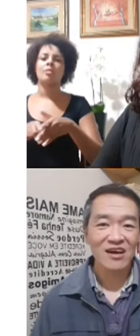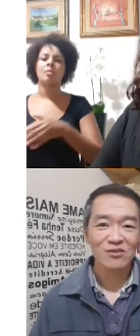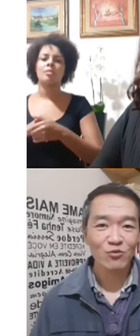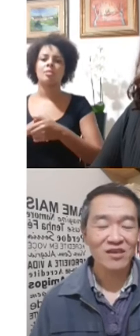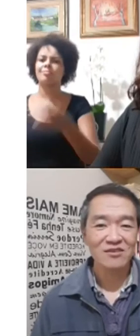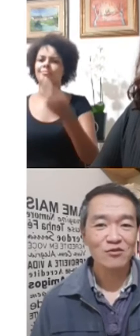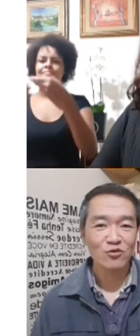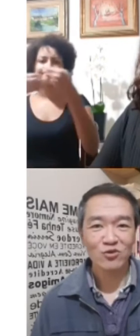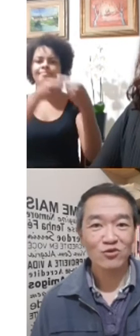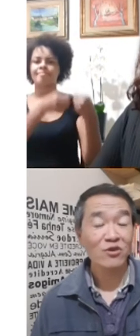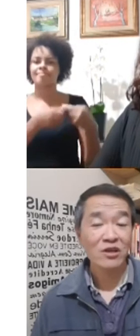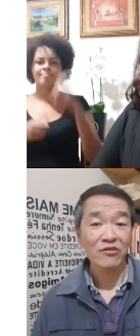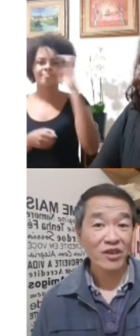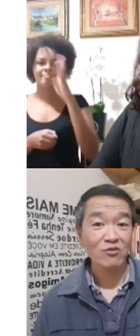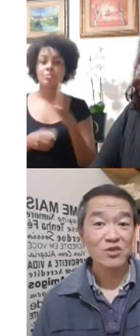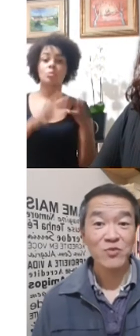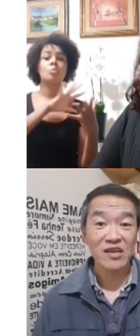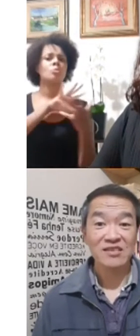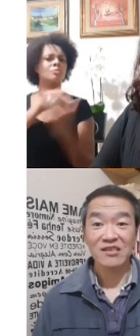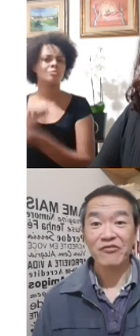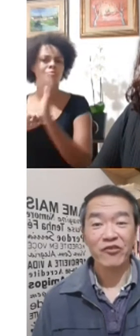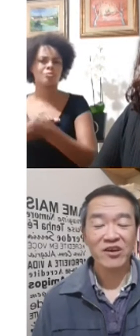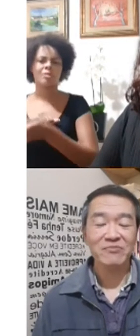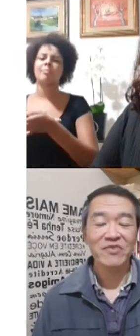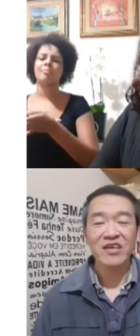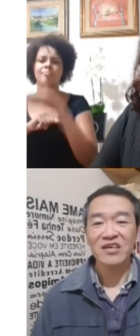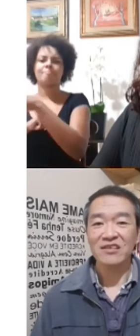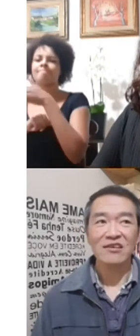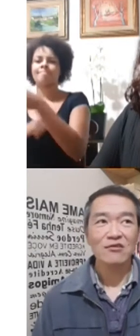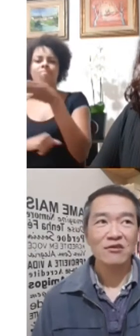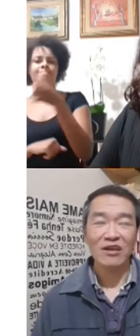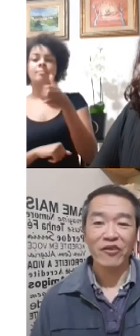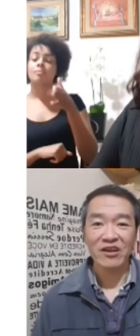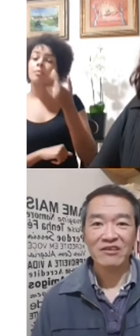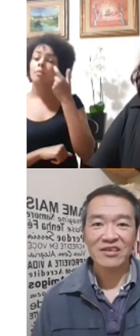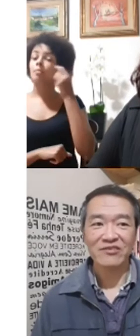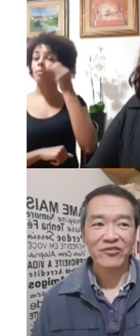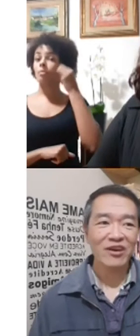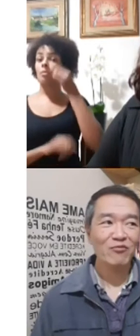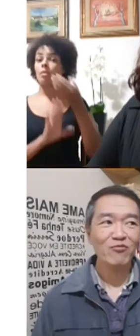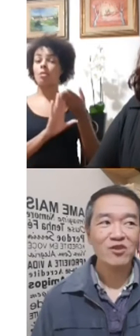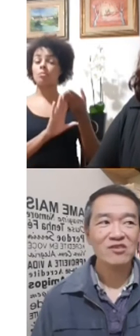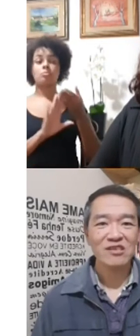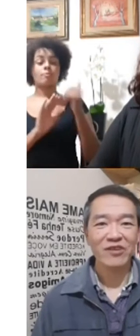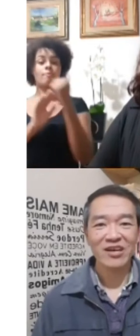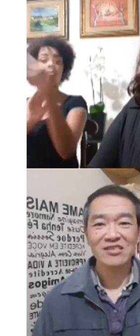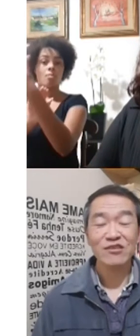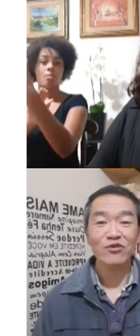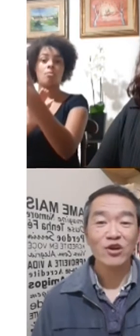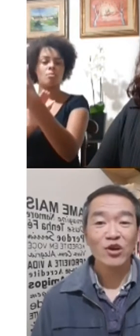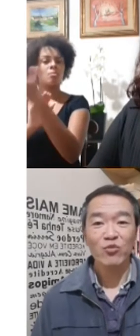diversas cidades no Brasil, no mundo, vendo experiências lá fora. Então, lá fora é muito